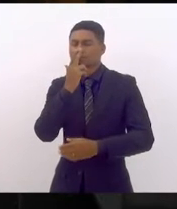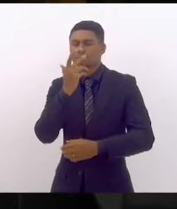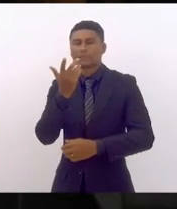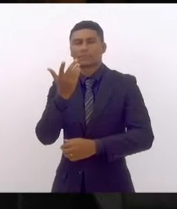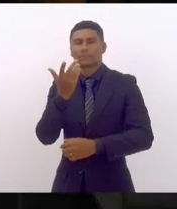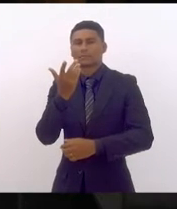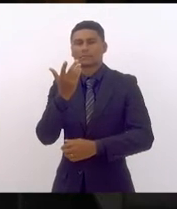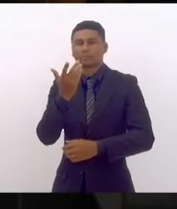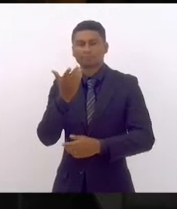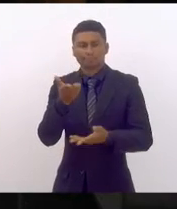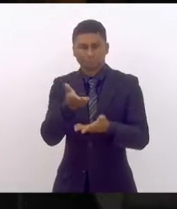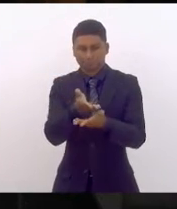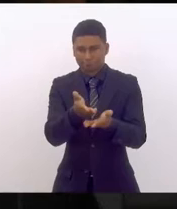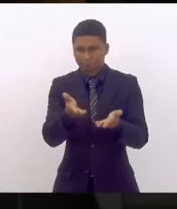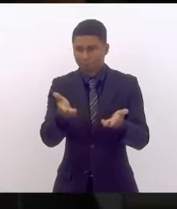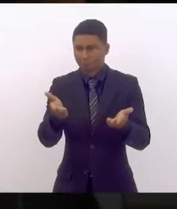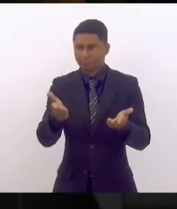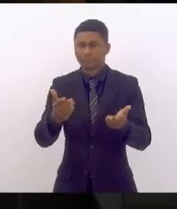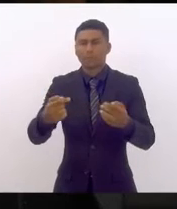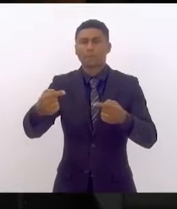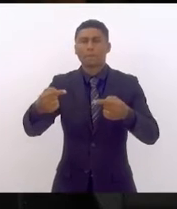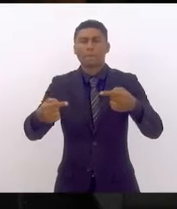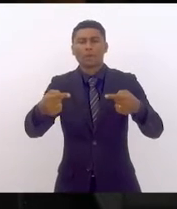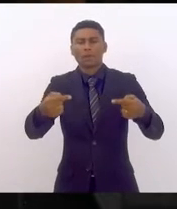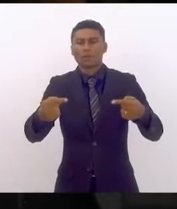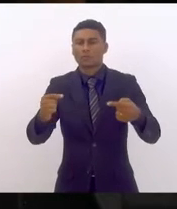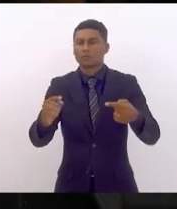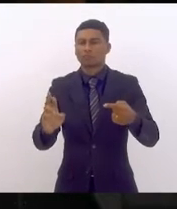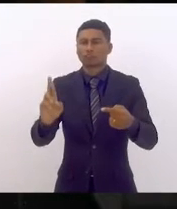dos seus dirigentes políticos